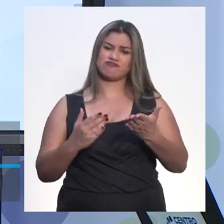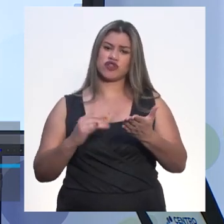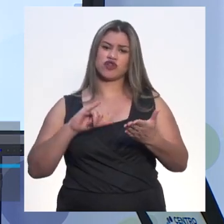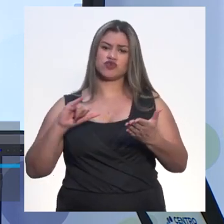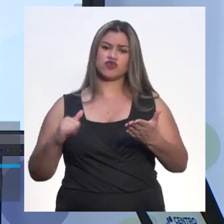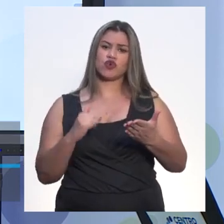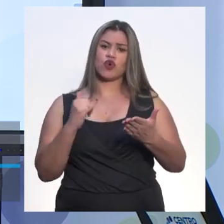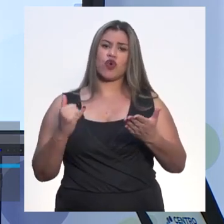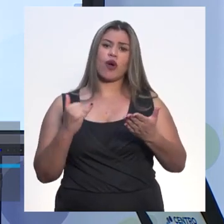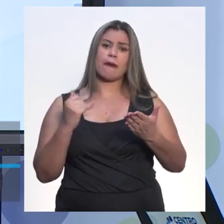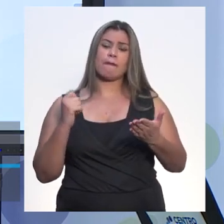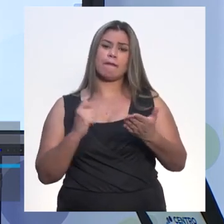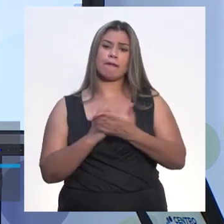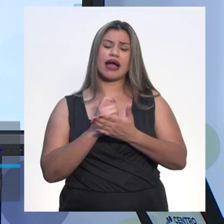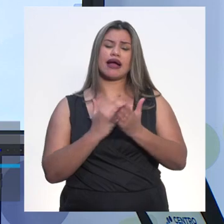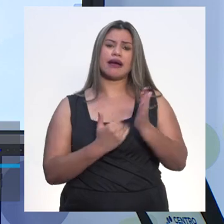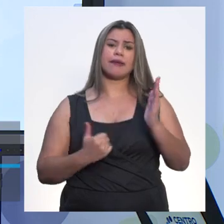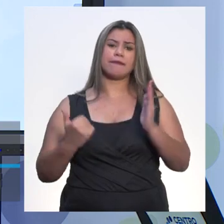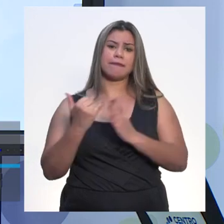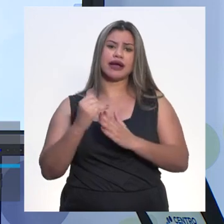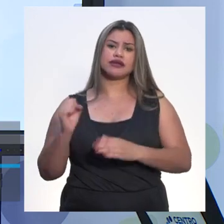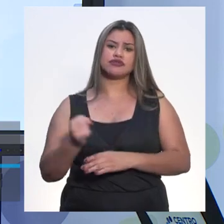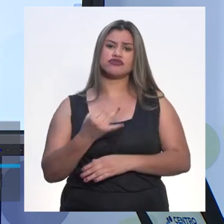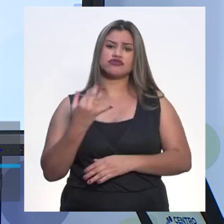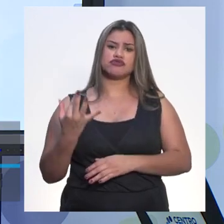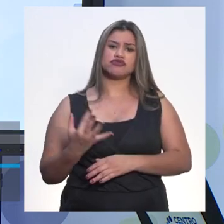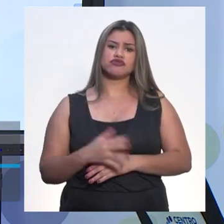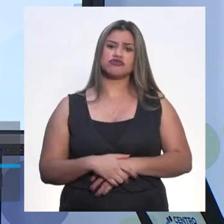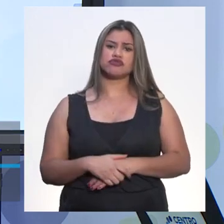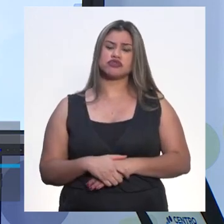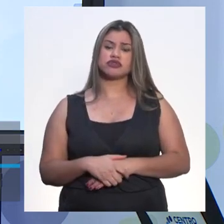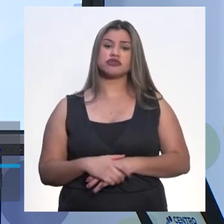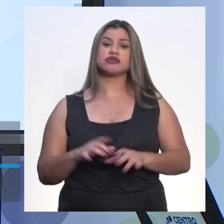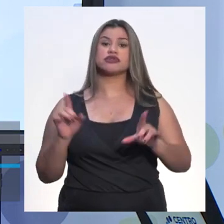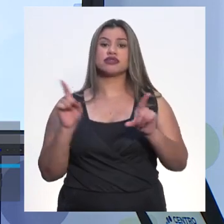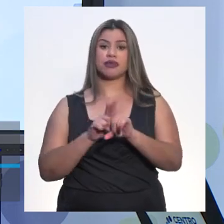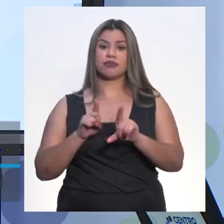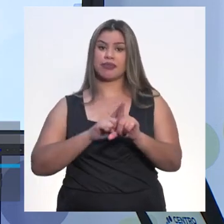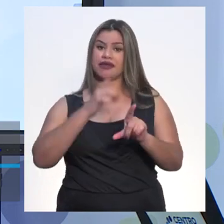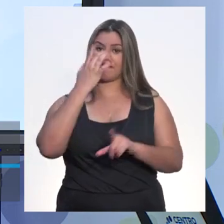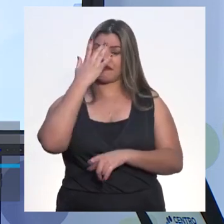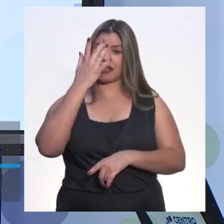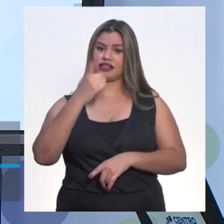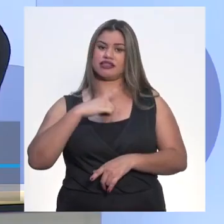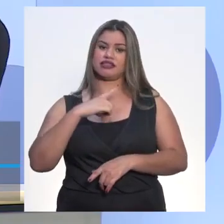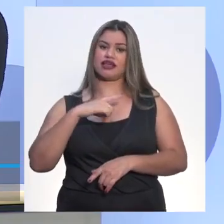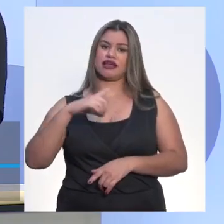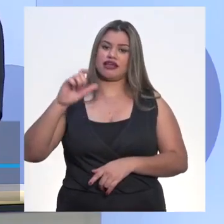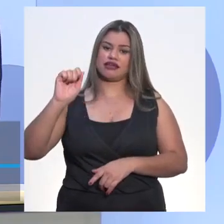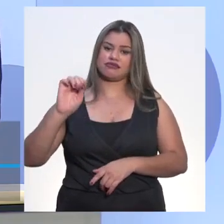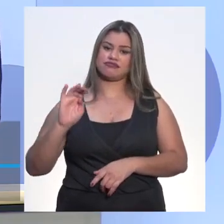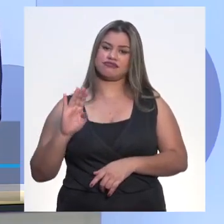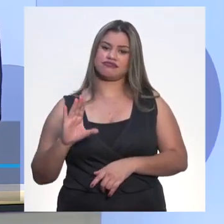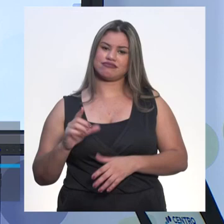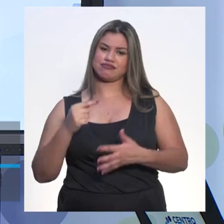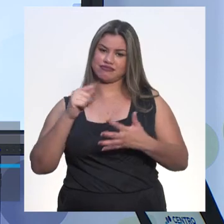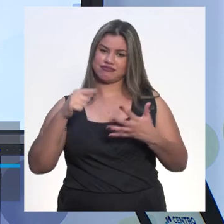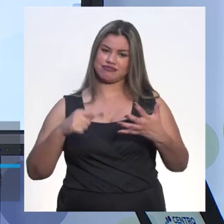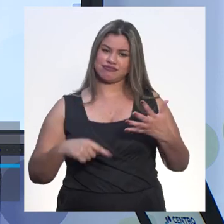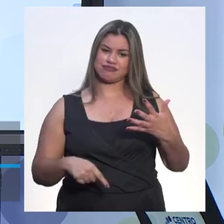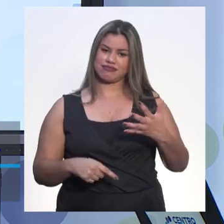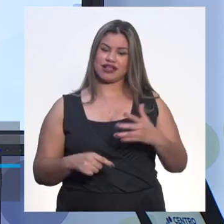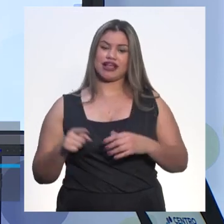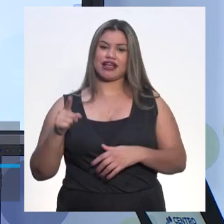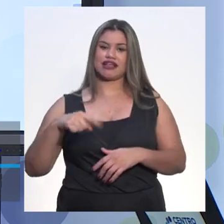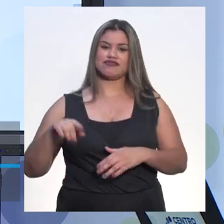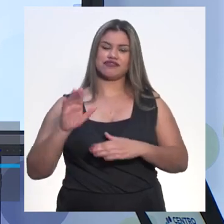ter aí uma taxa em cima. E para facilitar também, tem as alternativas, né, Ale? Sim, as alternativas elas vão